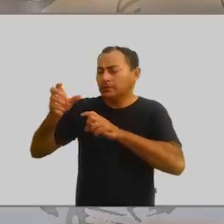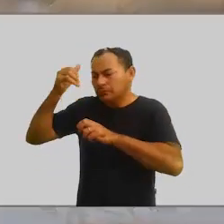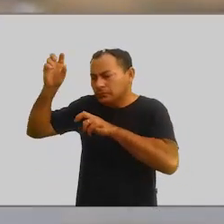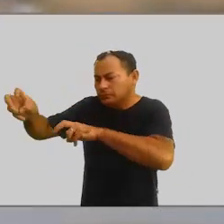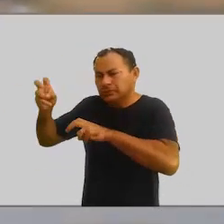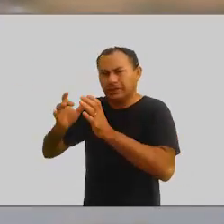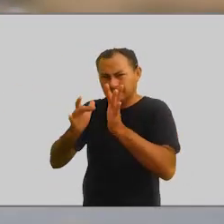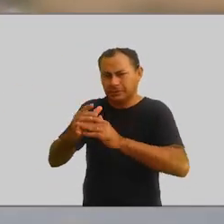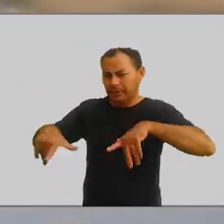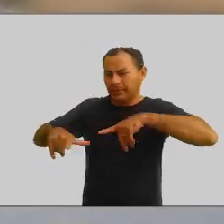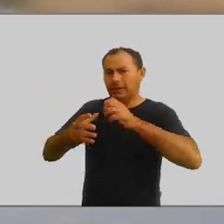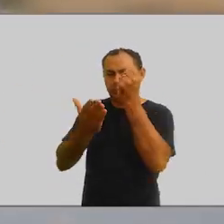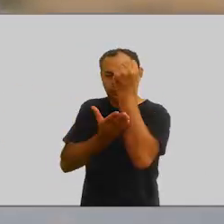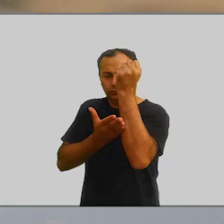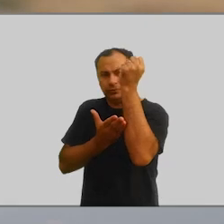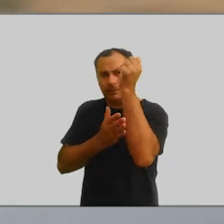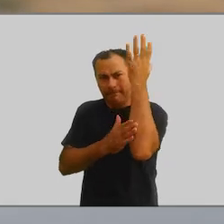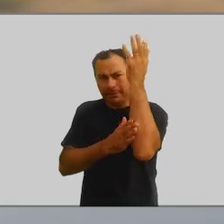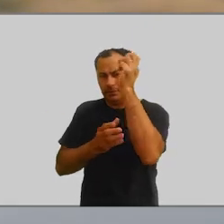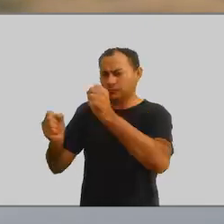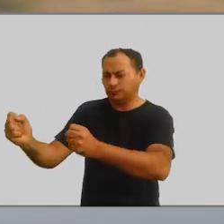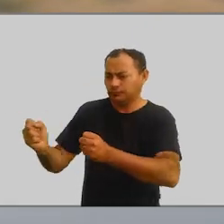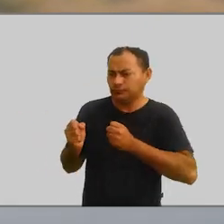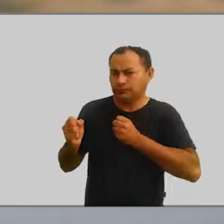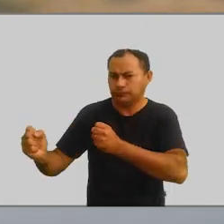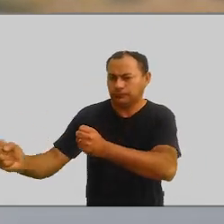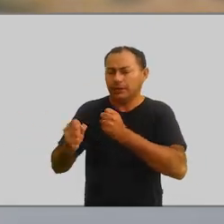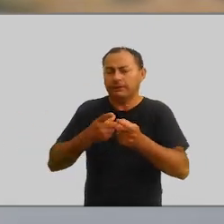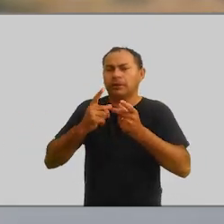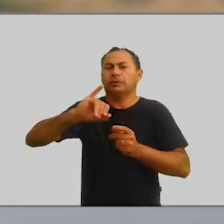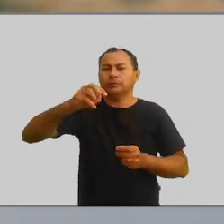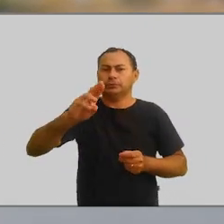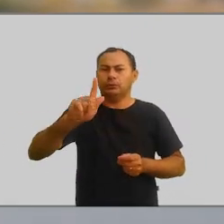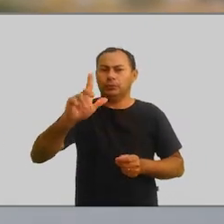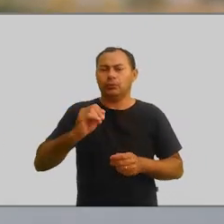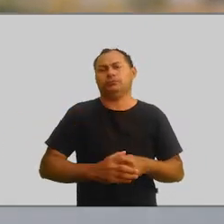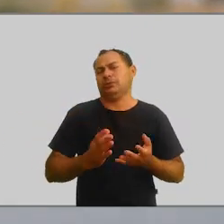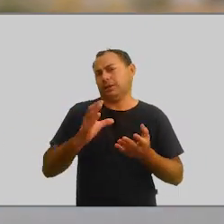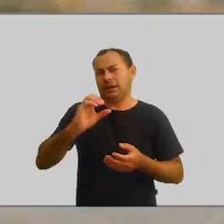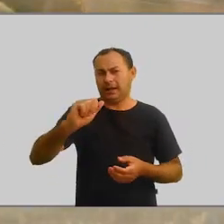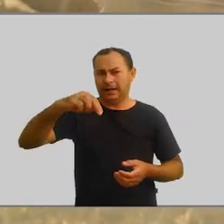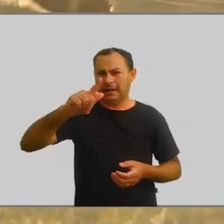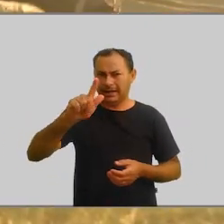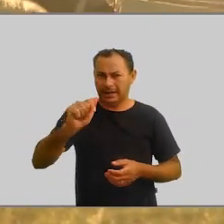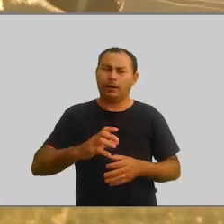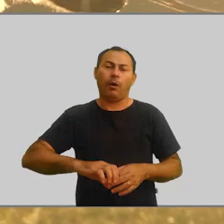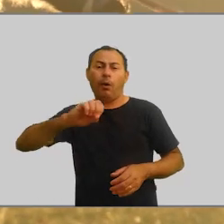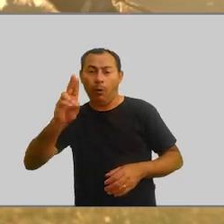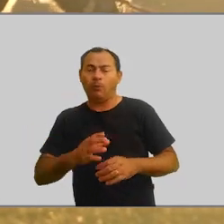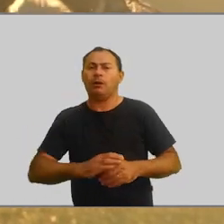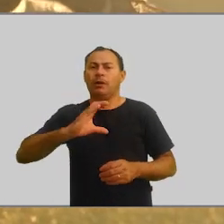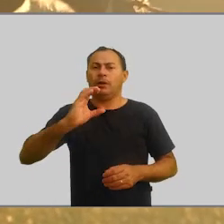carpinteiro em Nazaré, uma das coisas que ele provavelmente confeccionou foi jugo ou canga ou a junta de